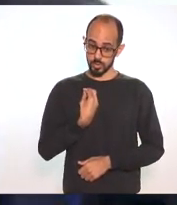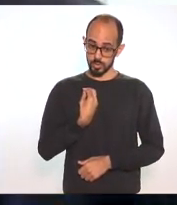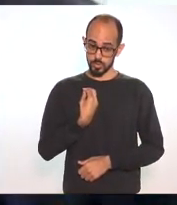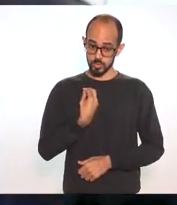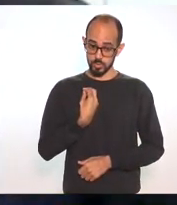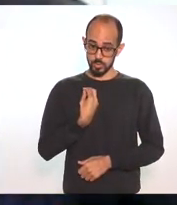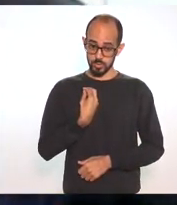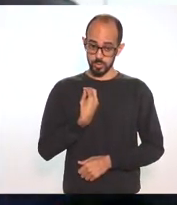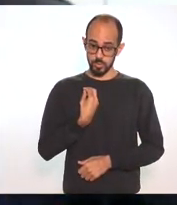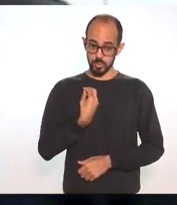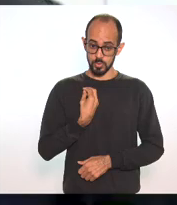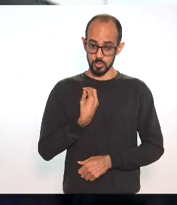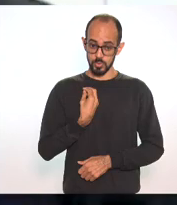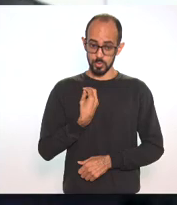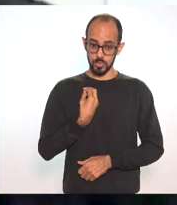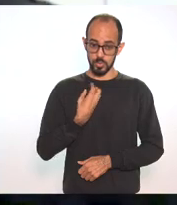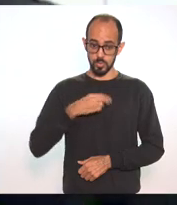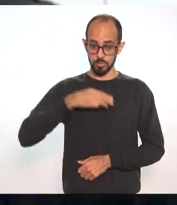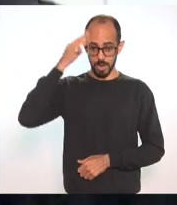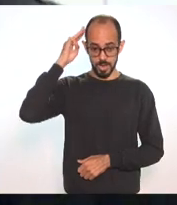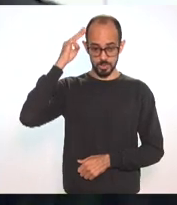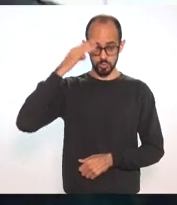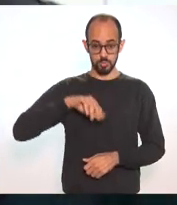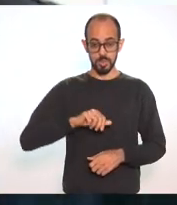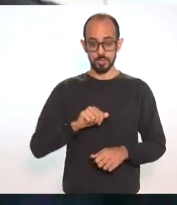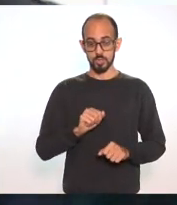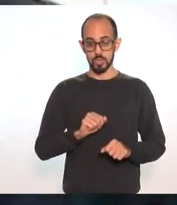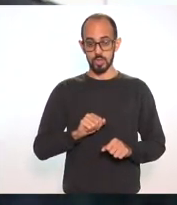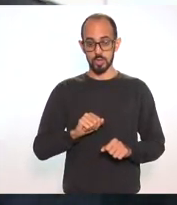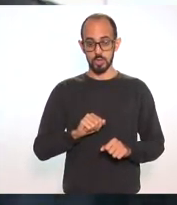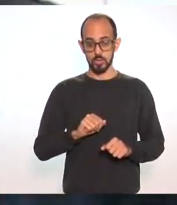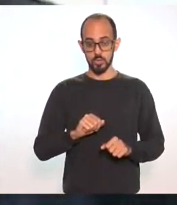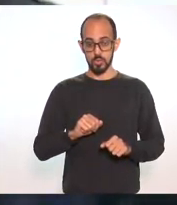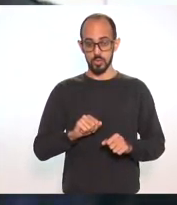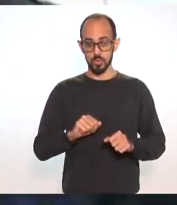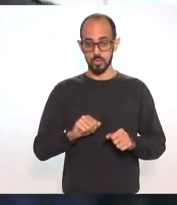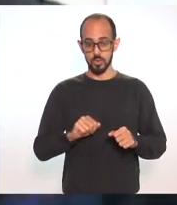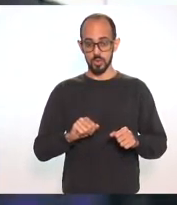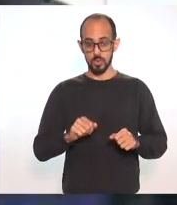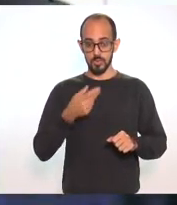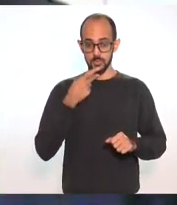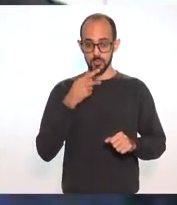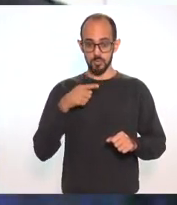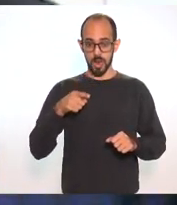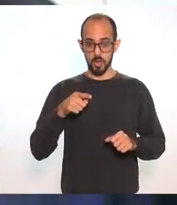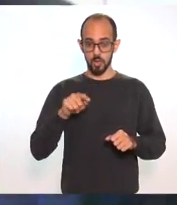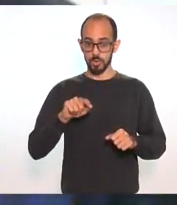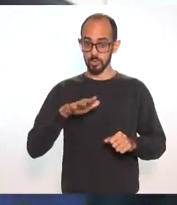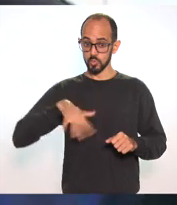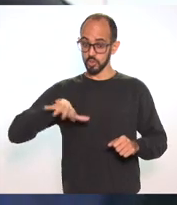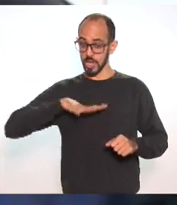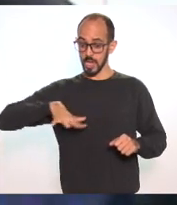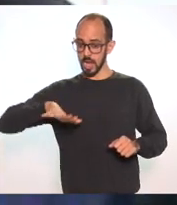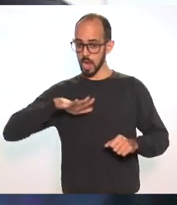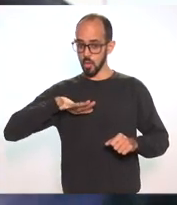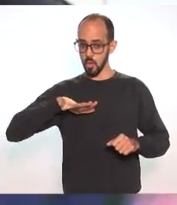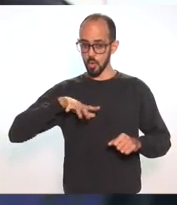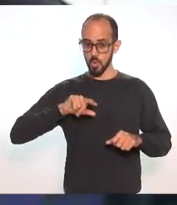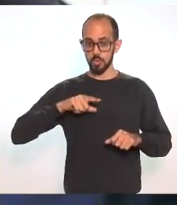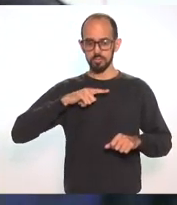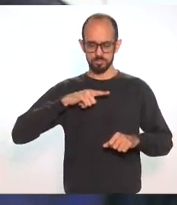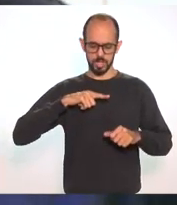Márcio Pacheco, presidente da Comissão de Constituição e Justiça, deu um parecer pela CCJ. No geral, né, tem